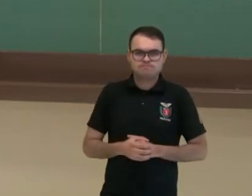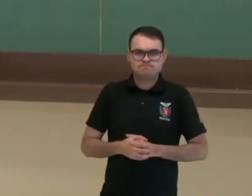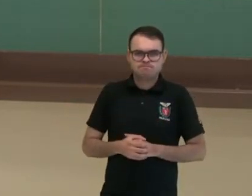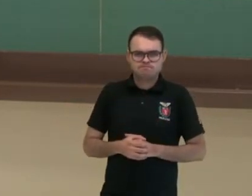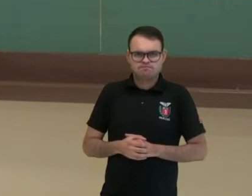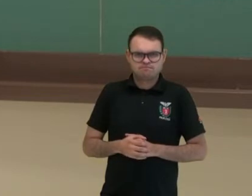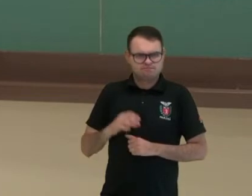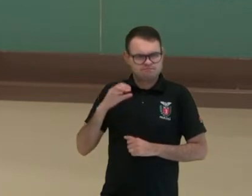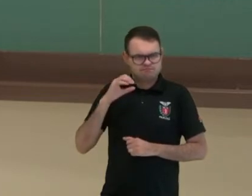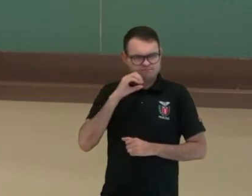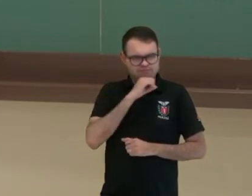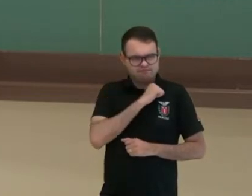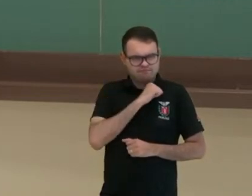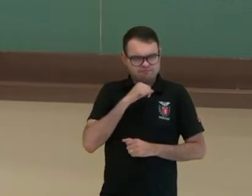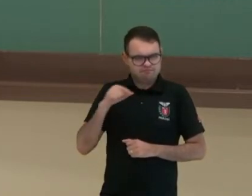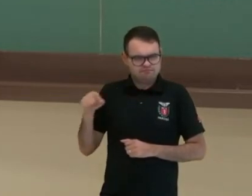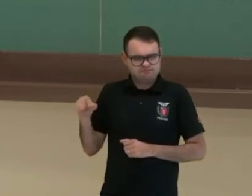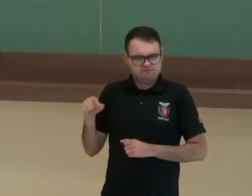para a noite. Então,